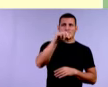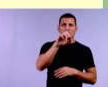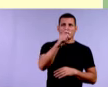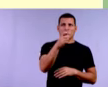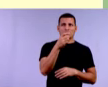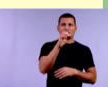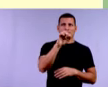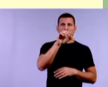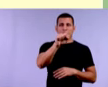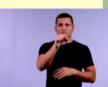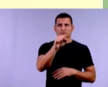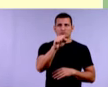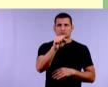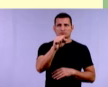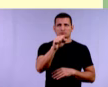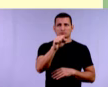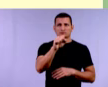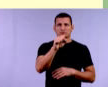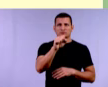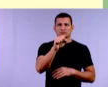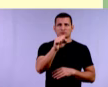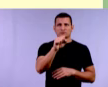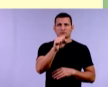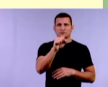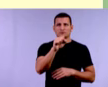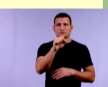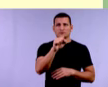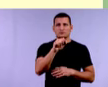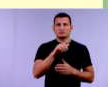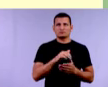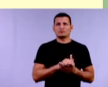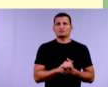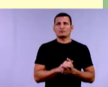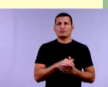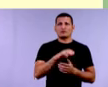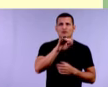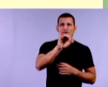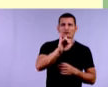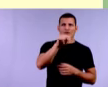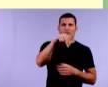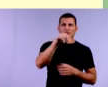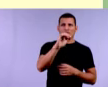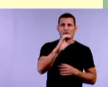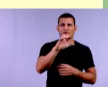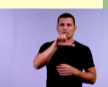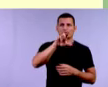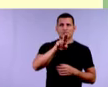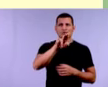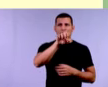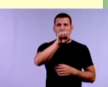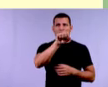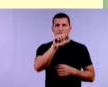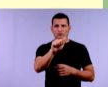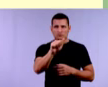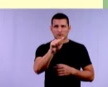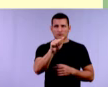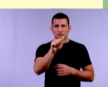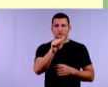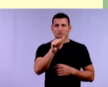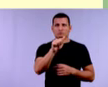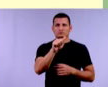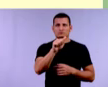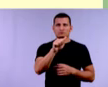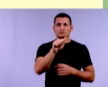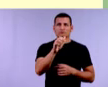os pareceres. Remeto inclusa fotocópia, concorda? Silenciar nesta